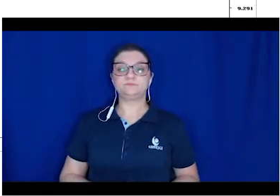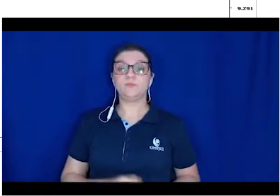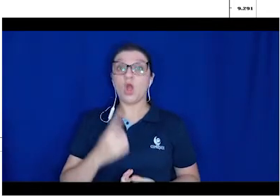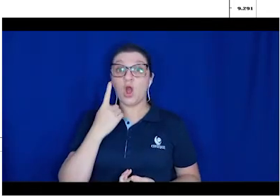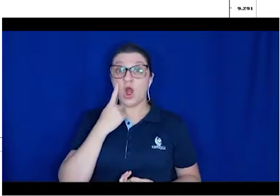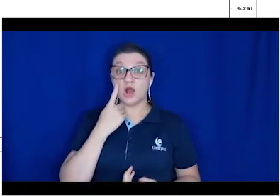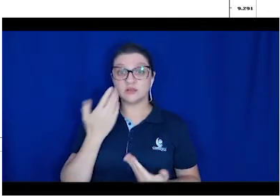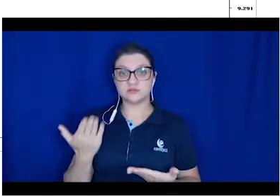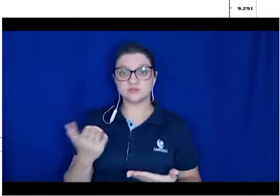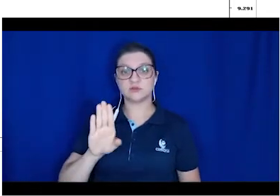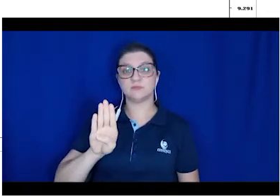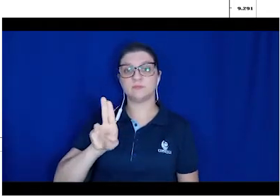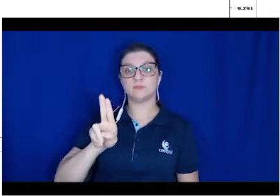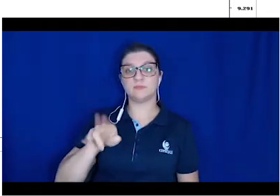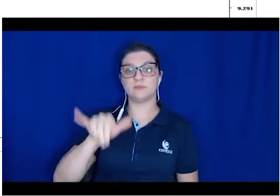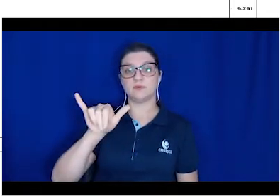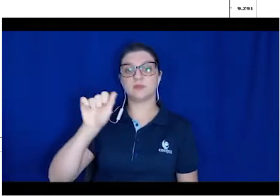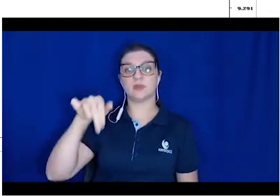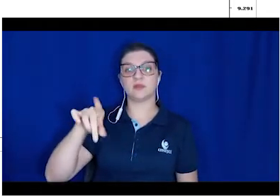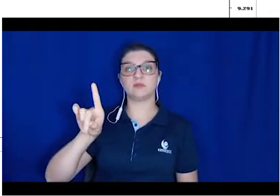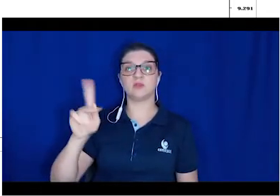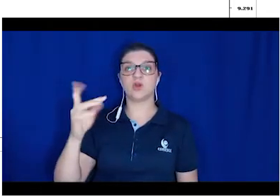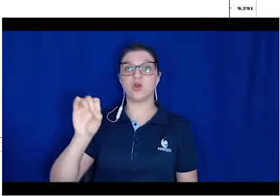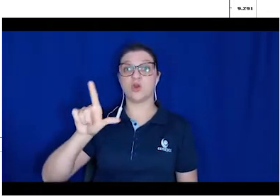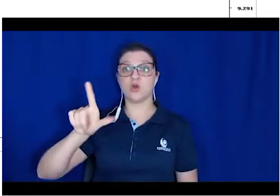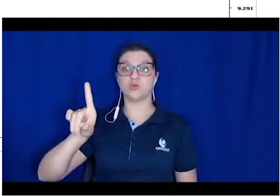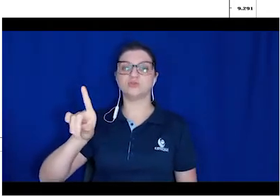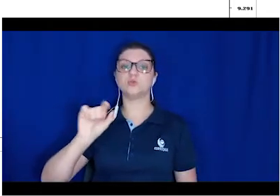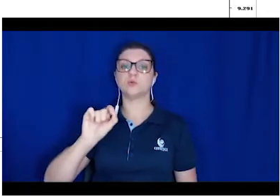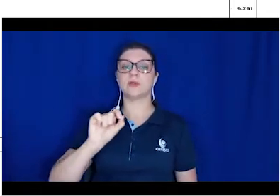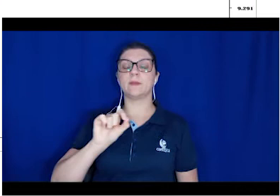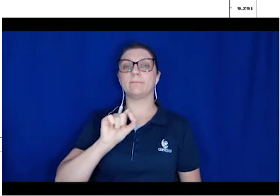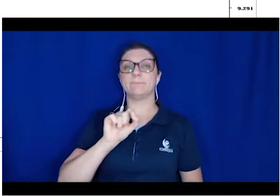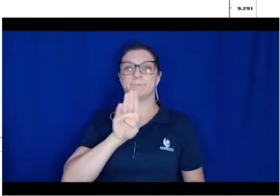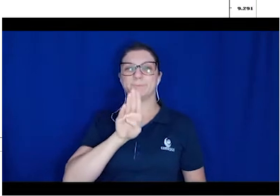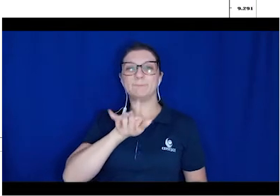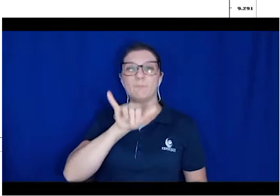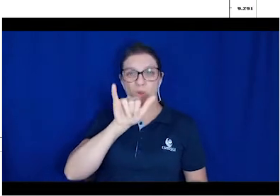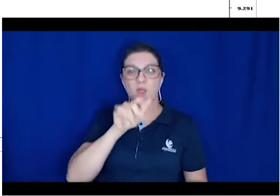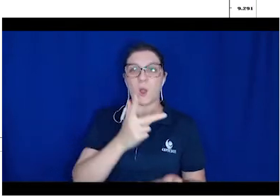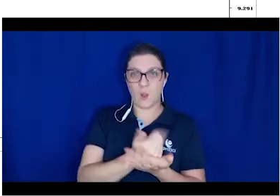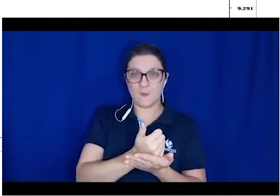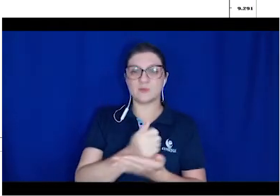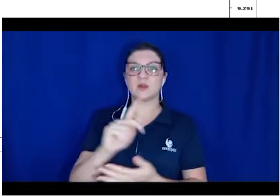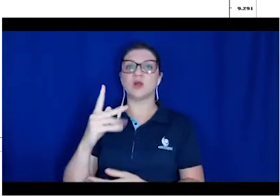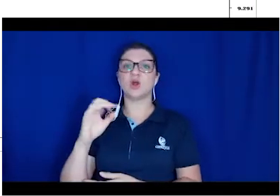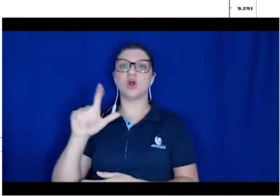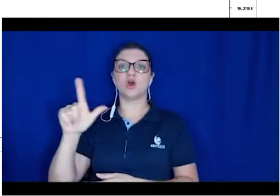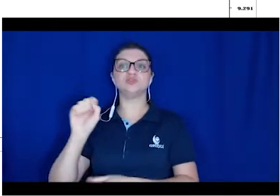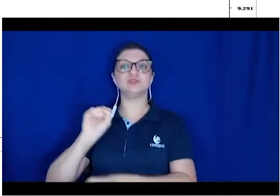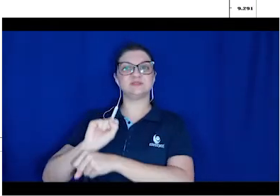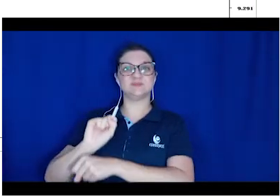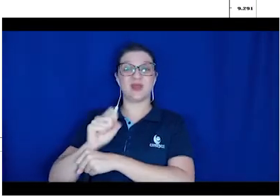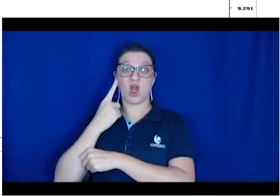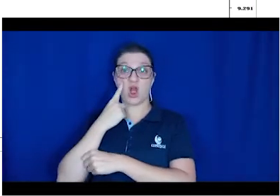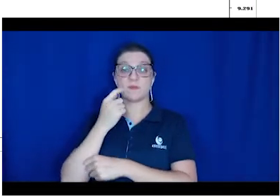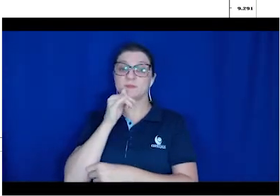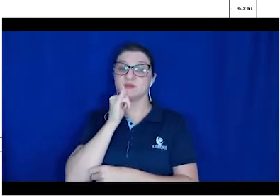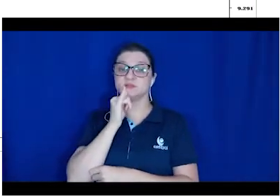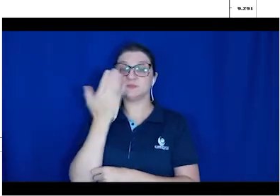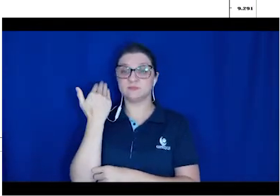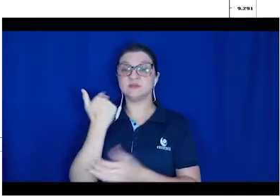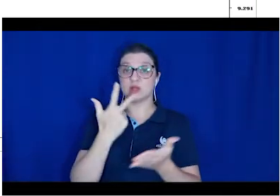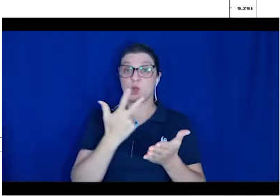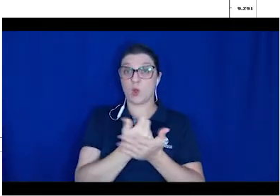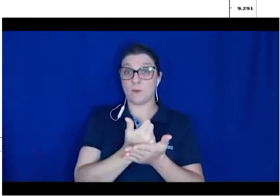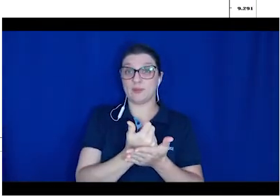E olhem só, buy and hold, grandes quedas, né? Buy é comprar, hold é esperar, né? Imagine que eu comprei uma ação aqui atrás, onde é que ela valia